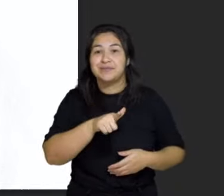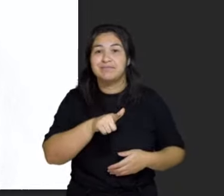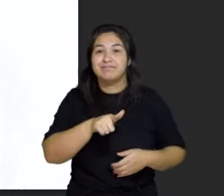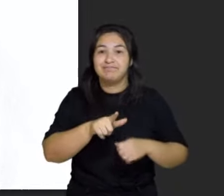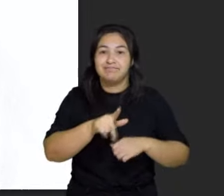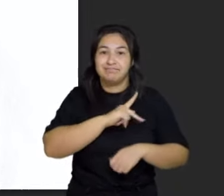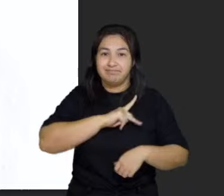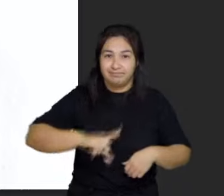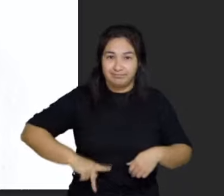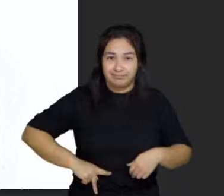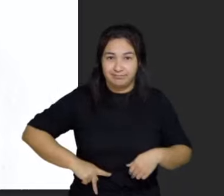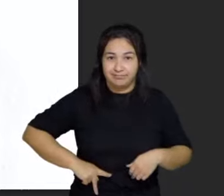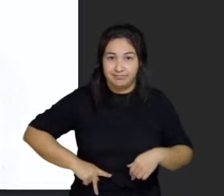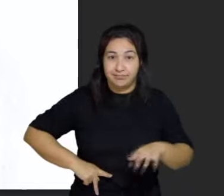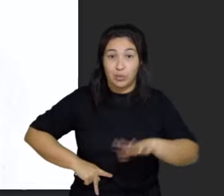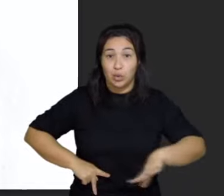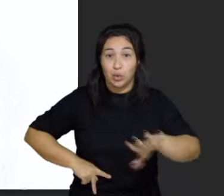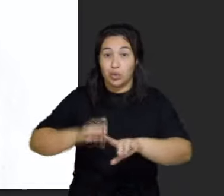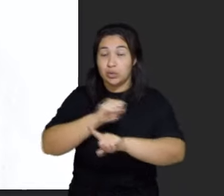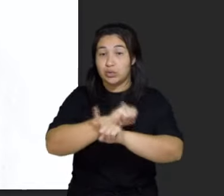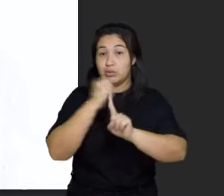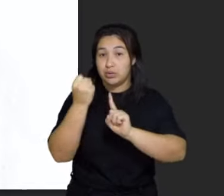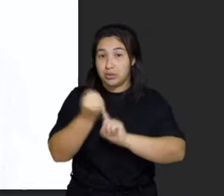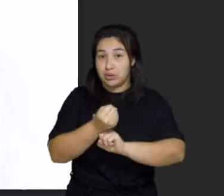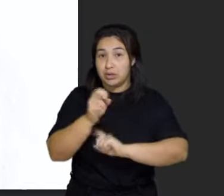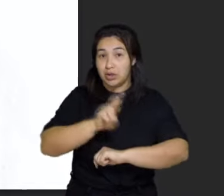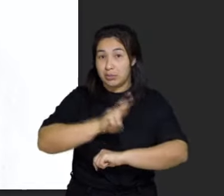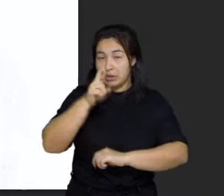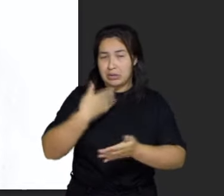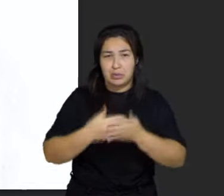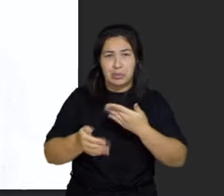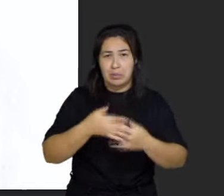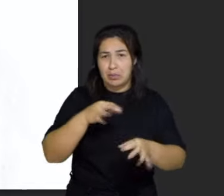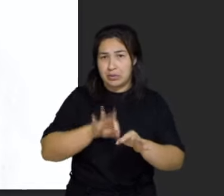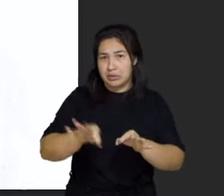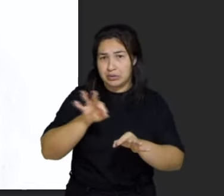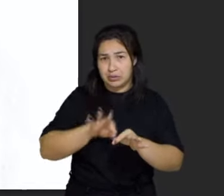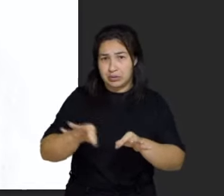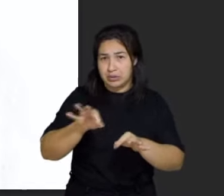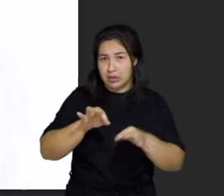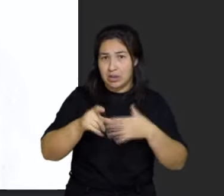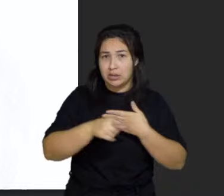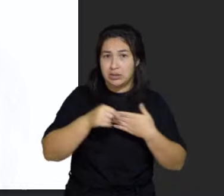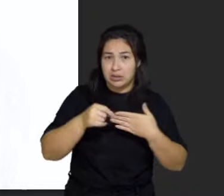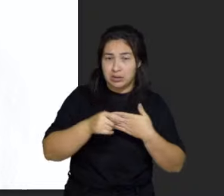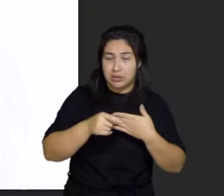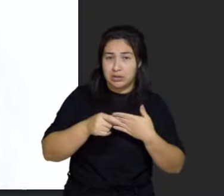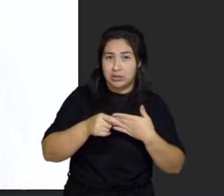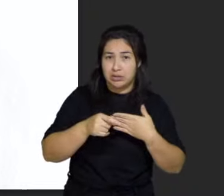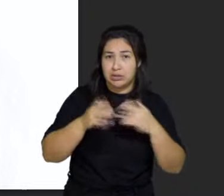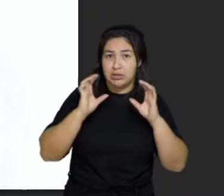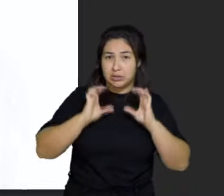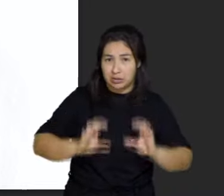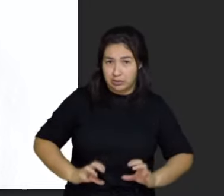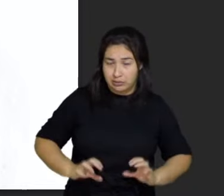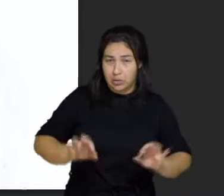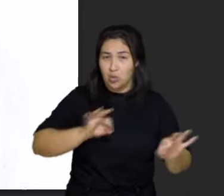a sociedade, representada por qualquer entidade civil organizada, ONGs,